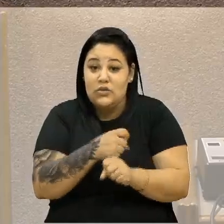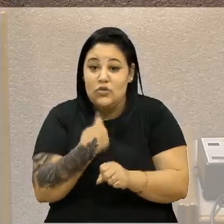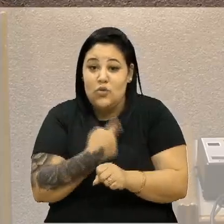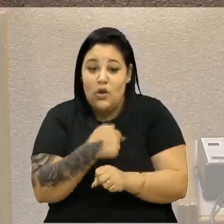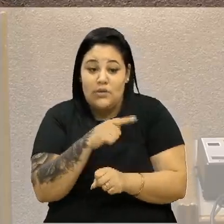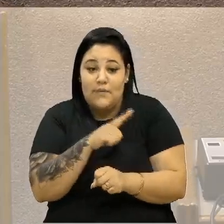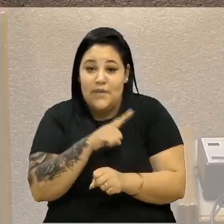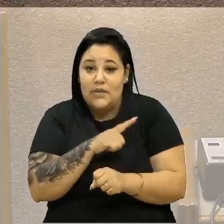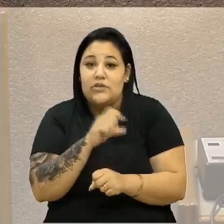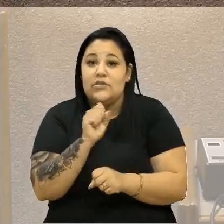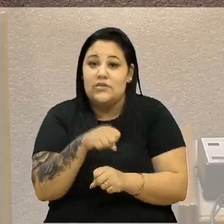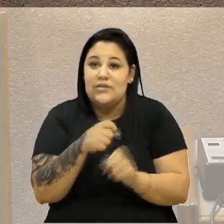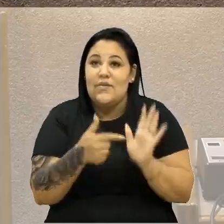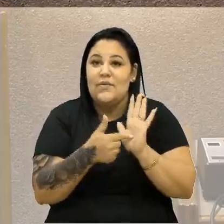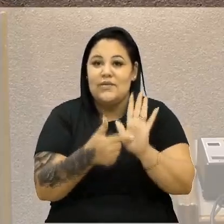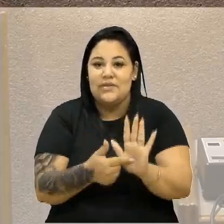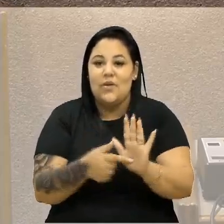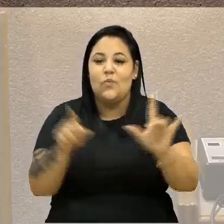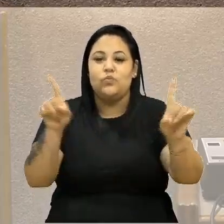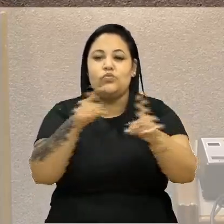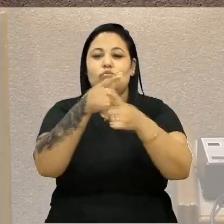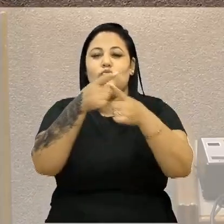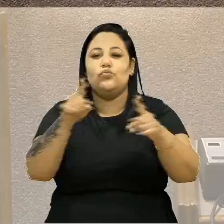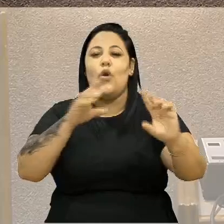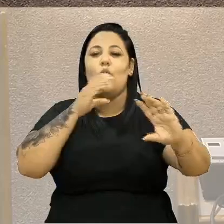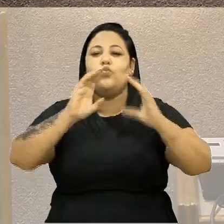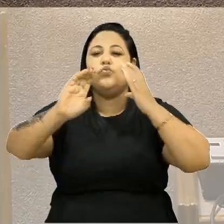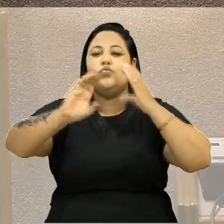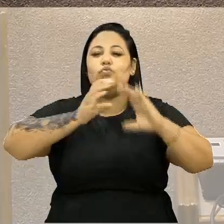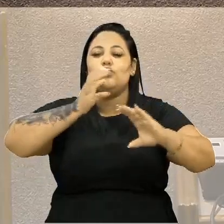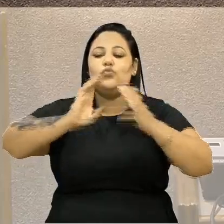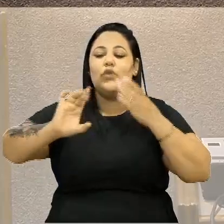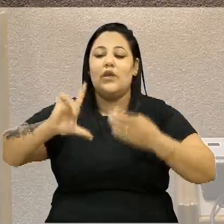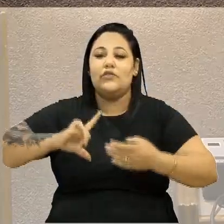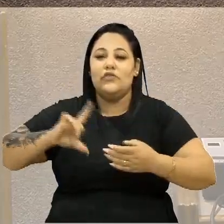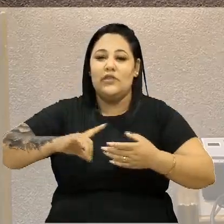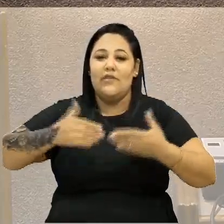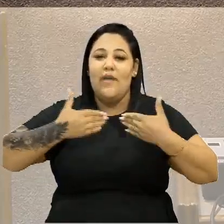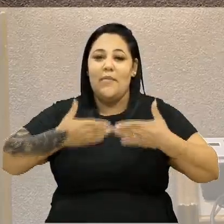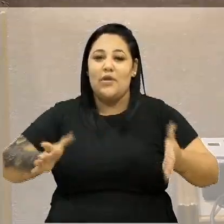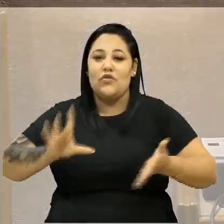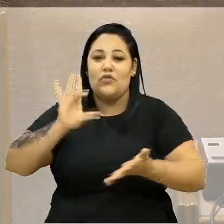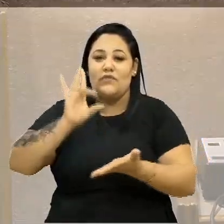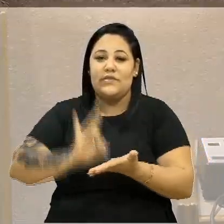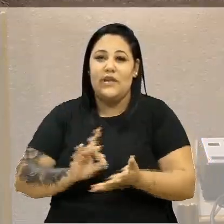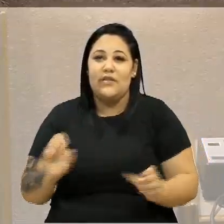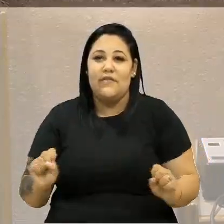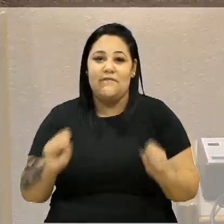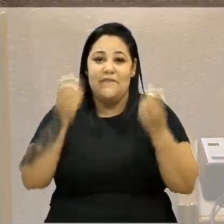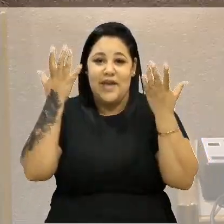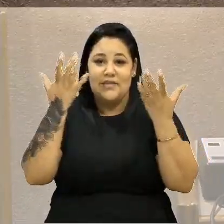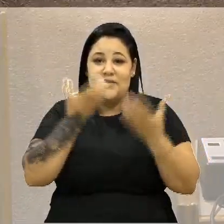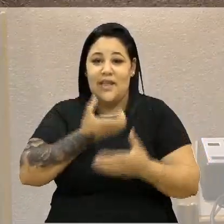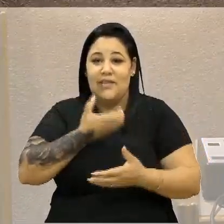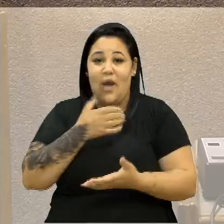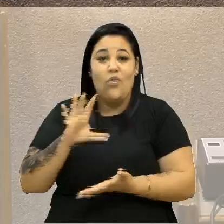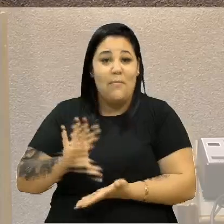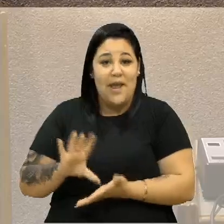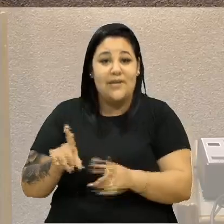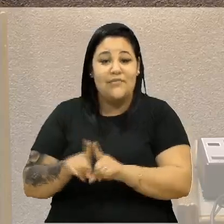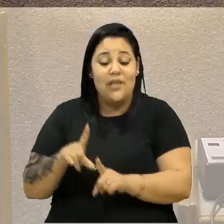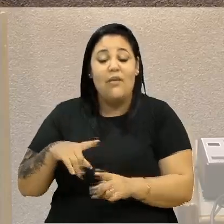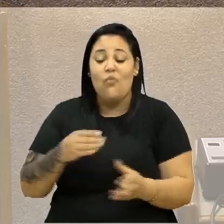né, a apresentação do coro, nós tivemos também a abertura, né, dos festejos natalinos ali na praça. Então tem muitas coisas